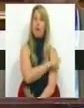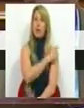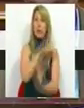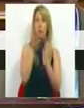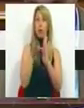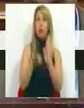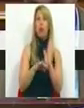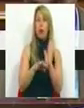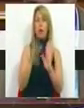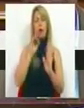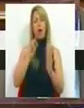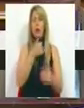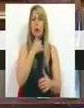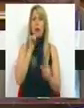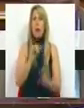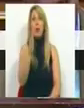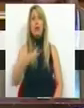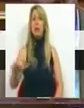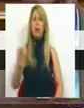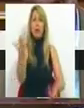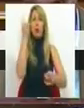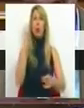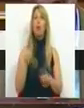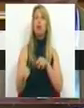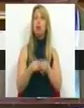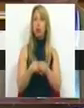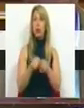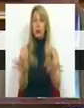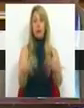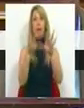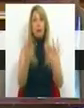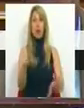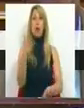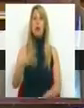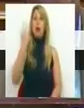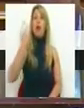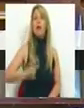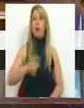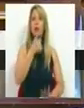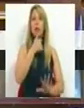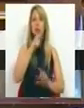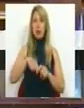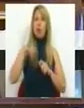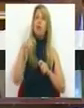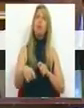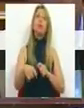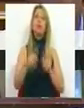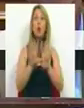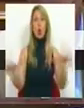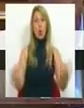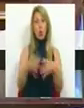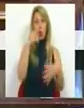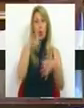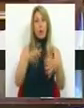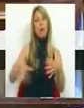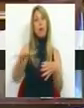decisão essencialmente científica e não política. Assim como deve ser científica a decisão de alargar o público-alvo de uma